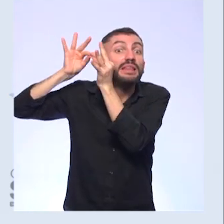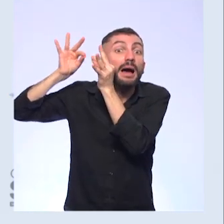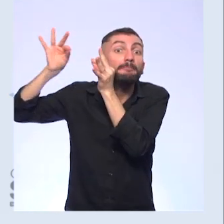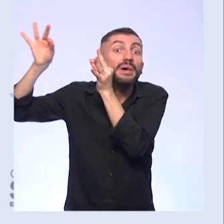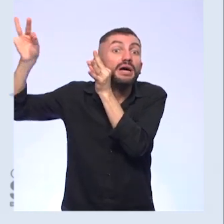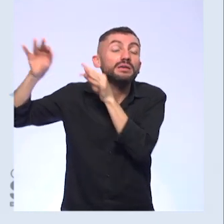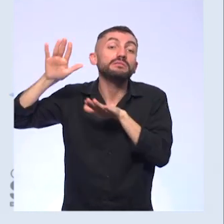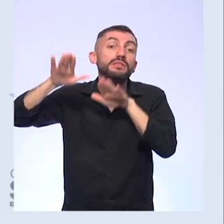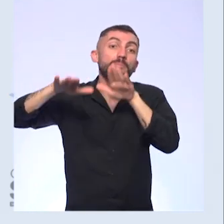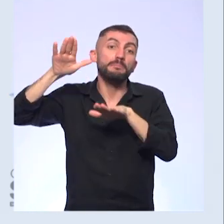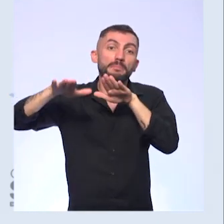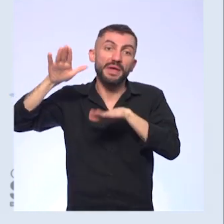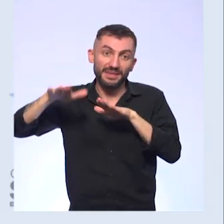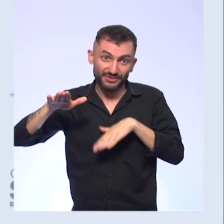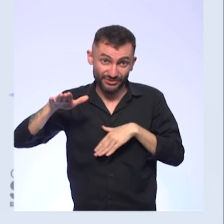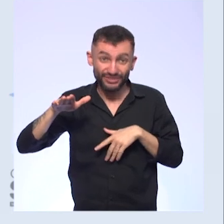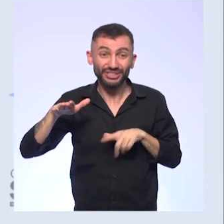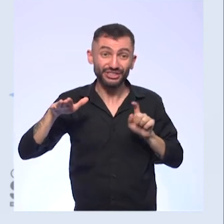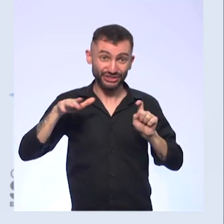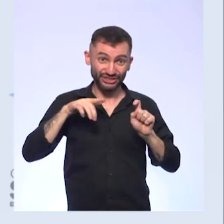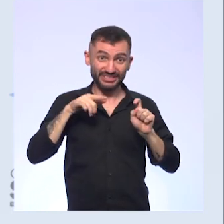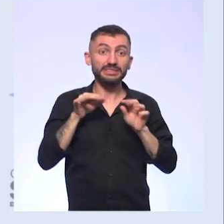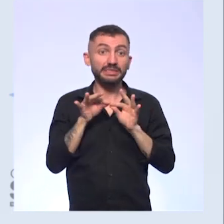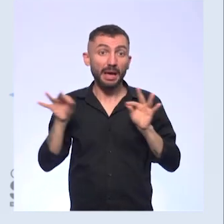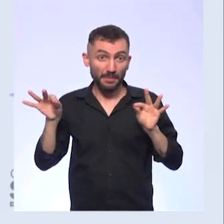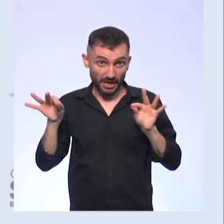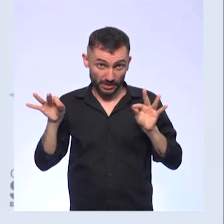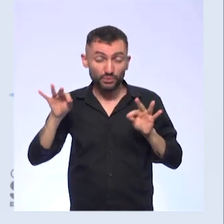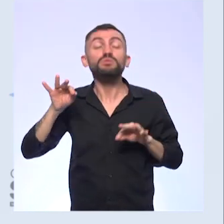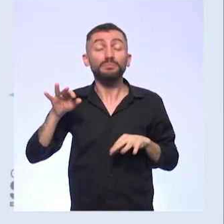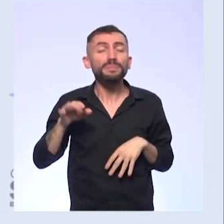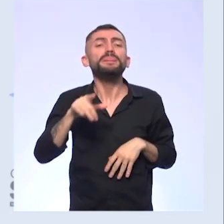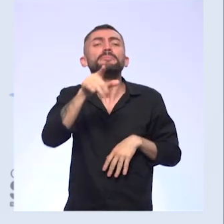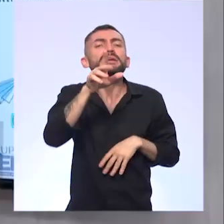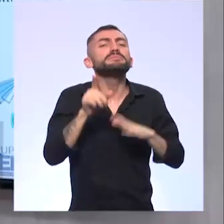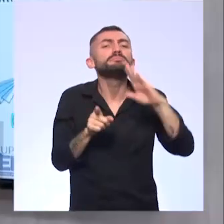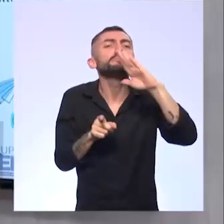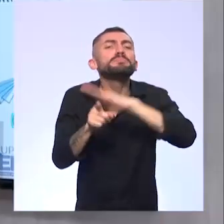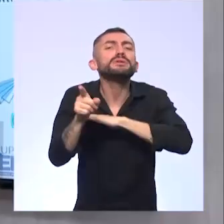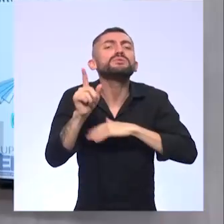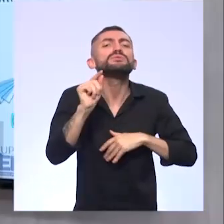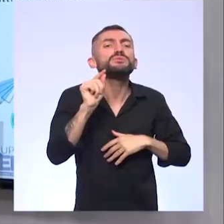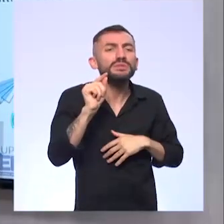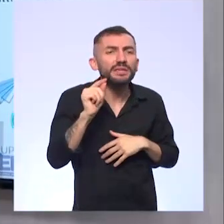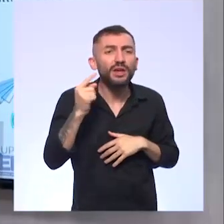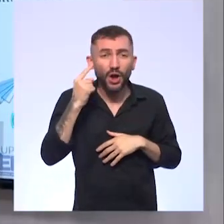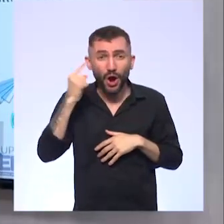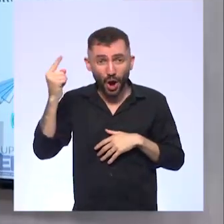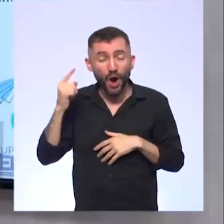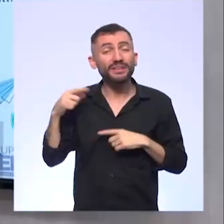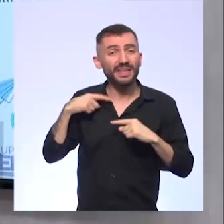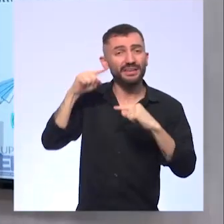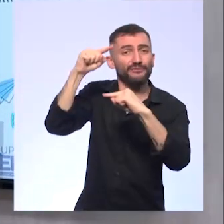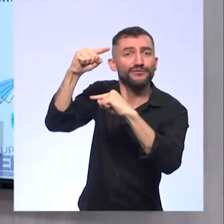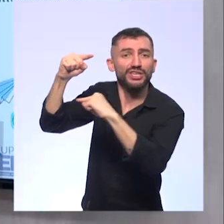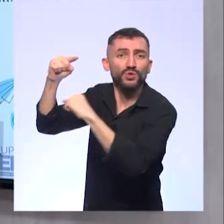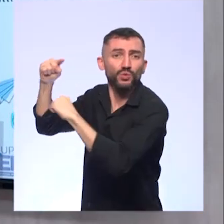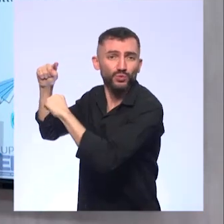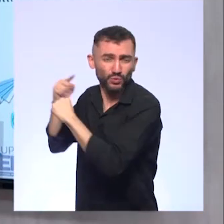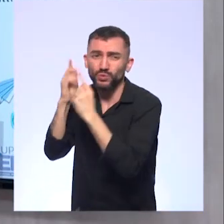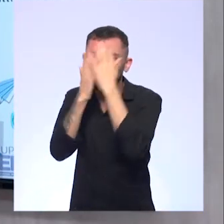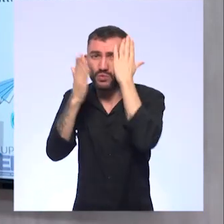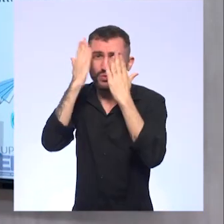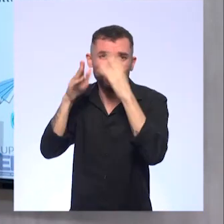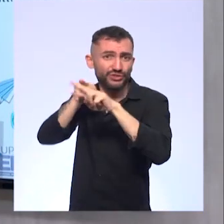Exorcista ao comprimento de onda e agora galera o que que ele pediu ele pediu seguinte existem vários filtros Solares aqui